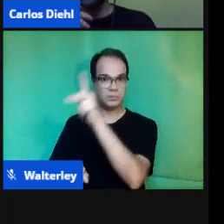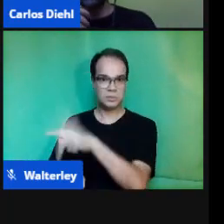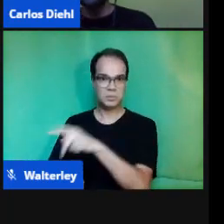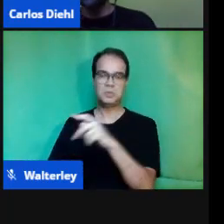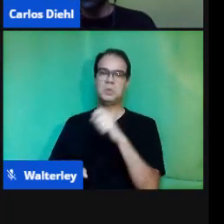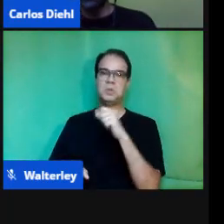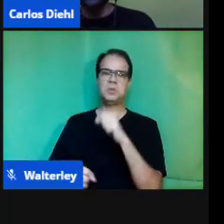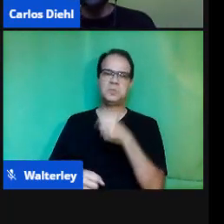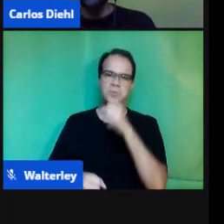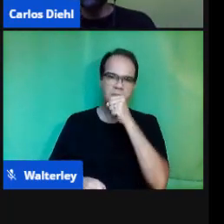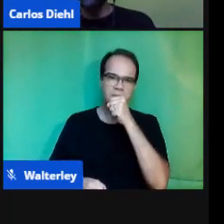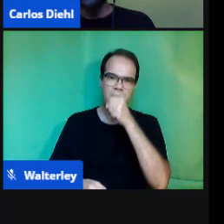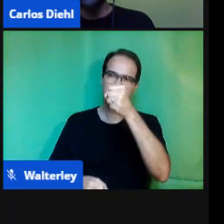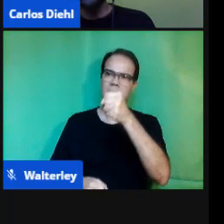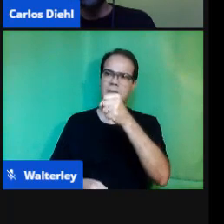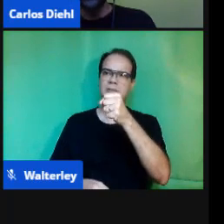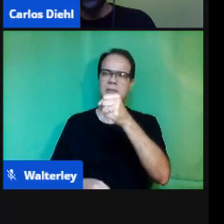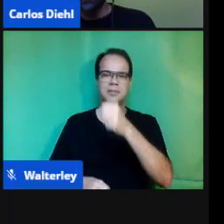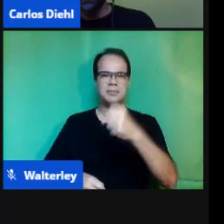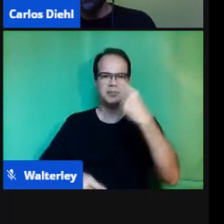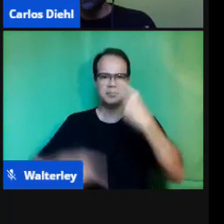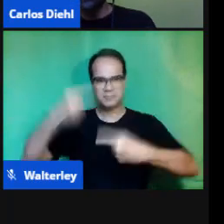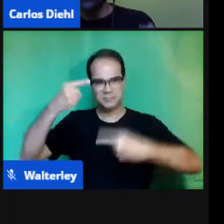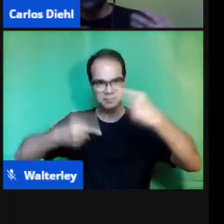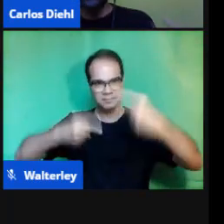história, políticos,